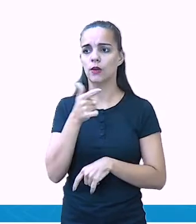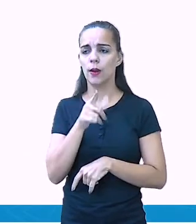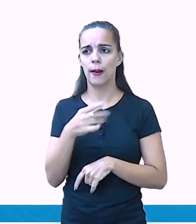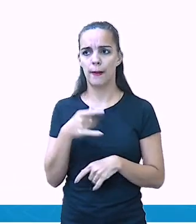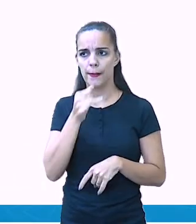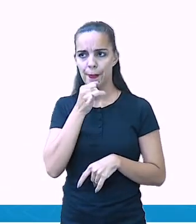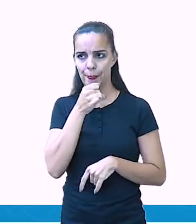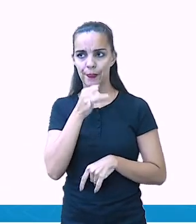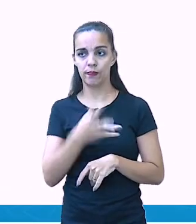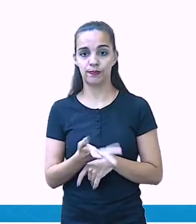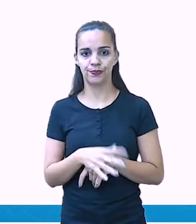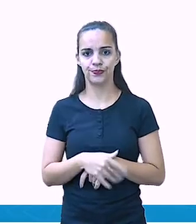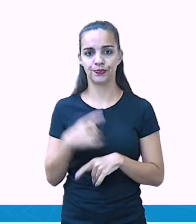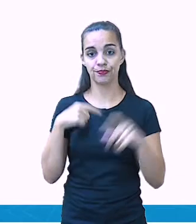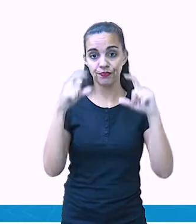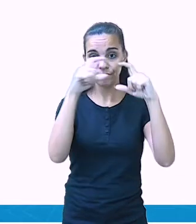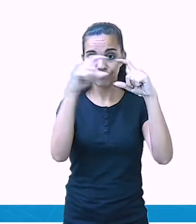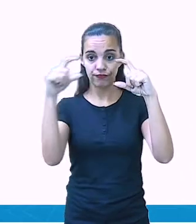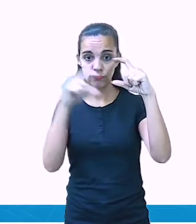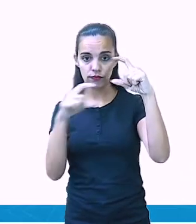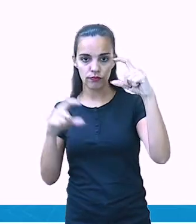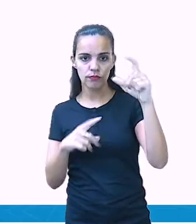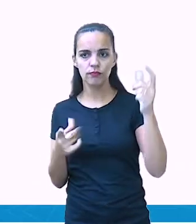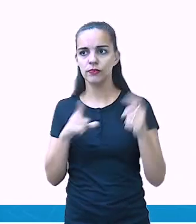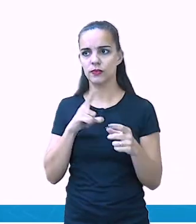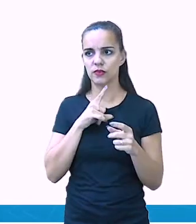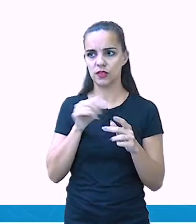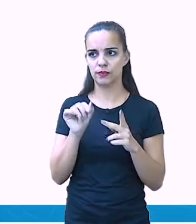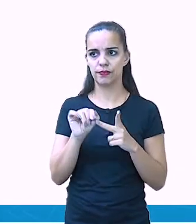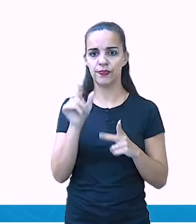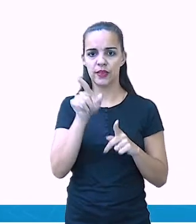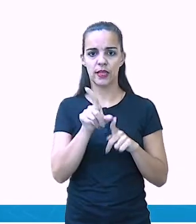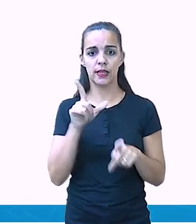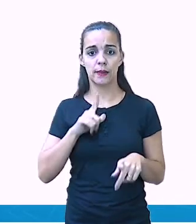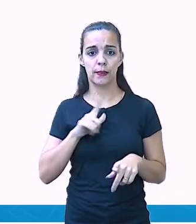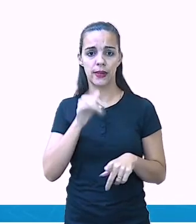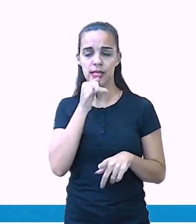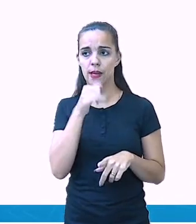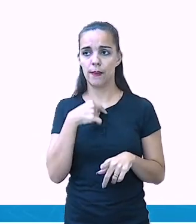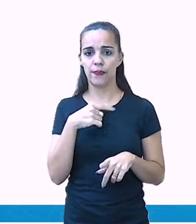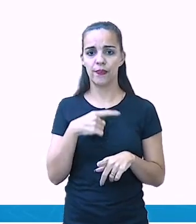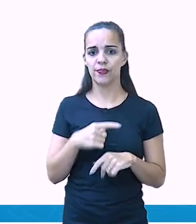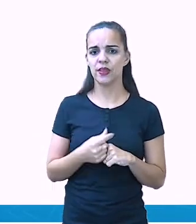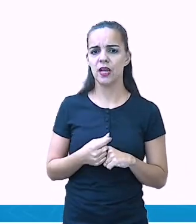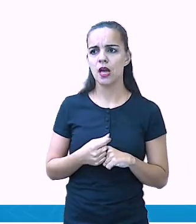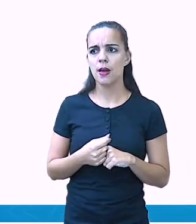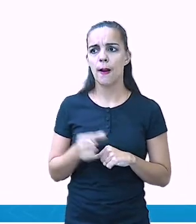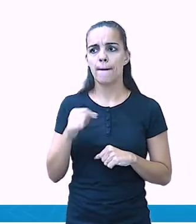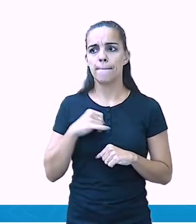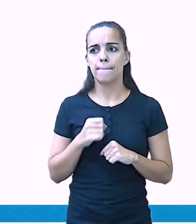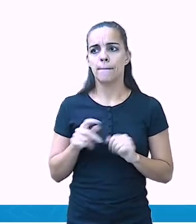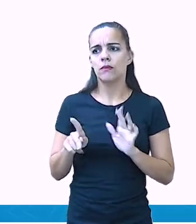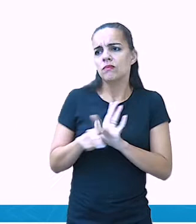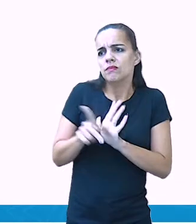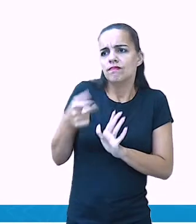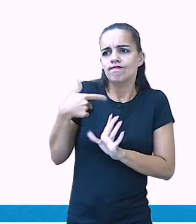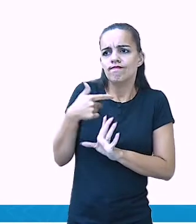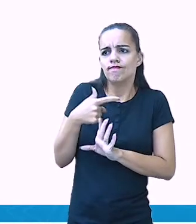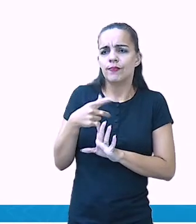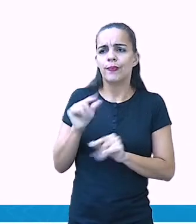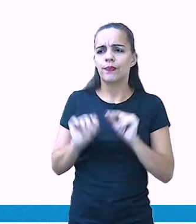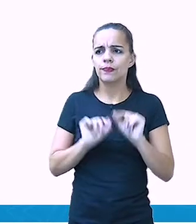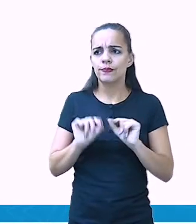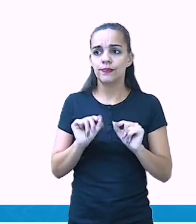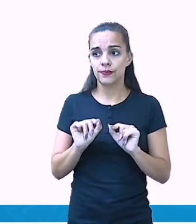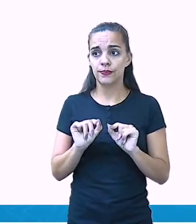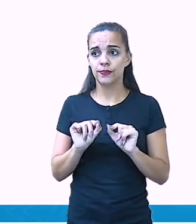só, as histórias em quadrinhos, elas têm algumas características próprias. Geralmente, ou a maior parte das vezes,